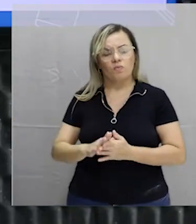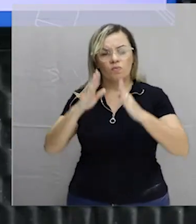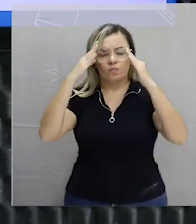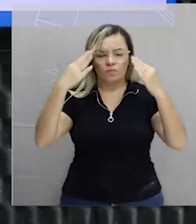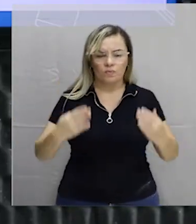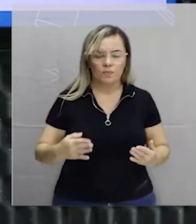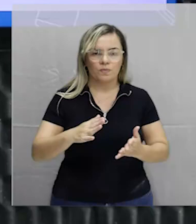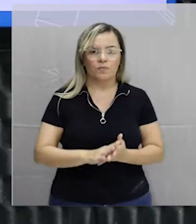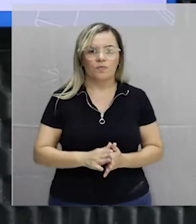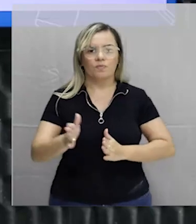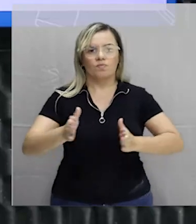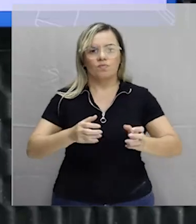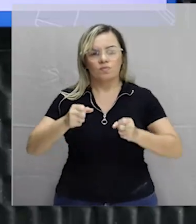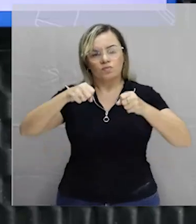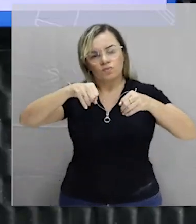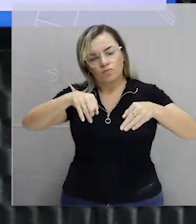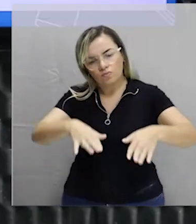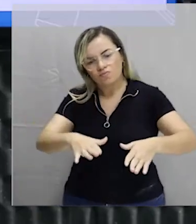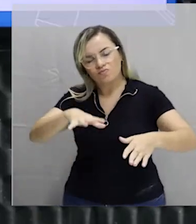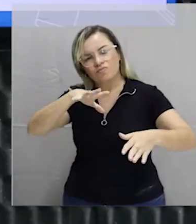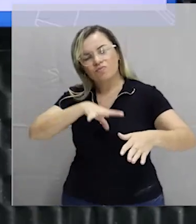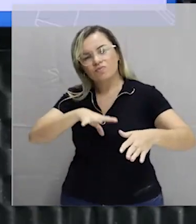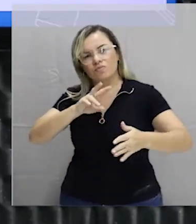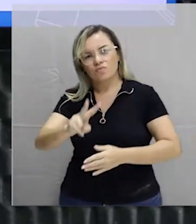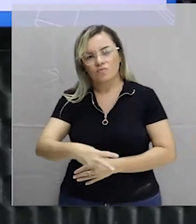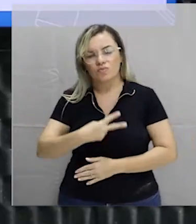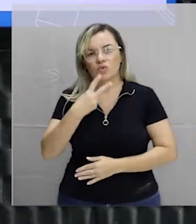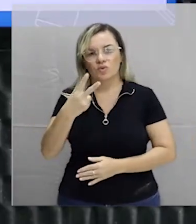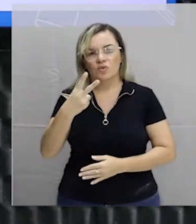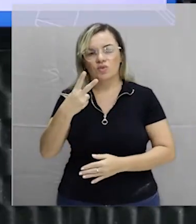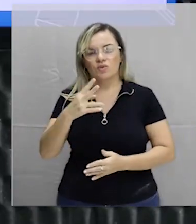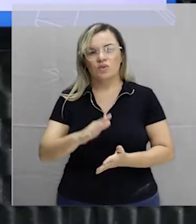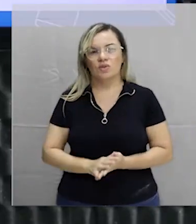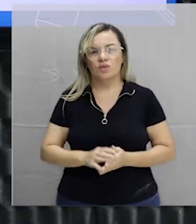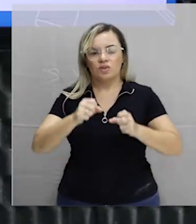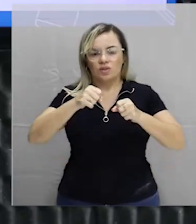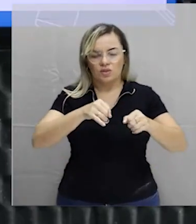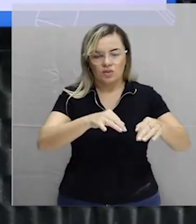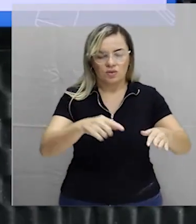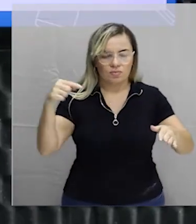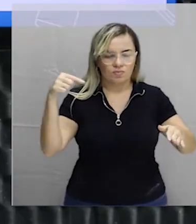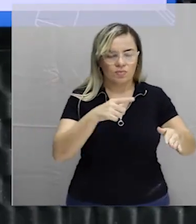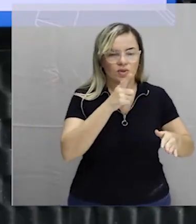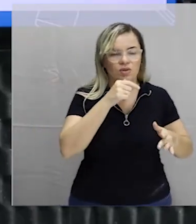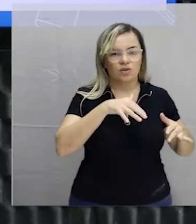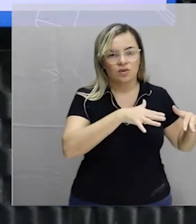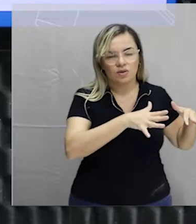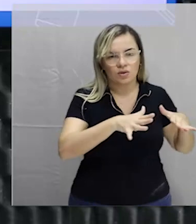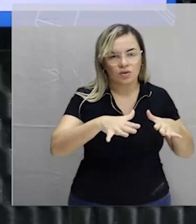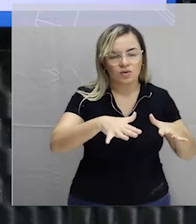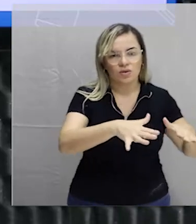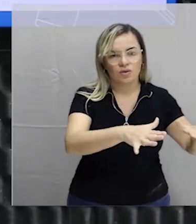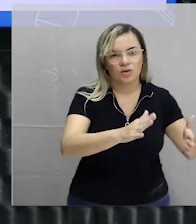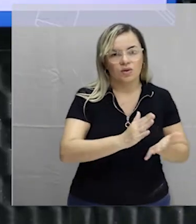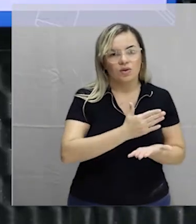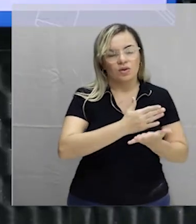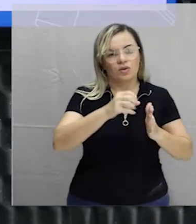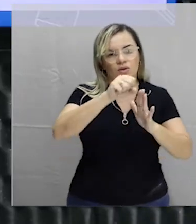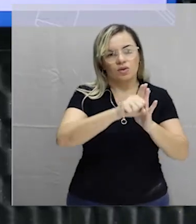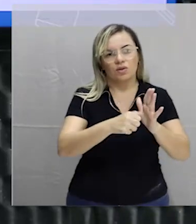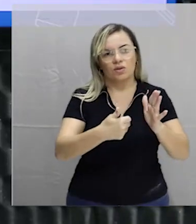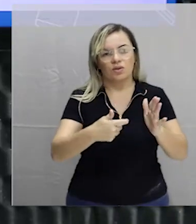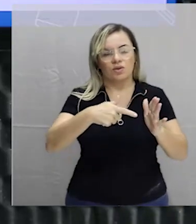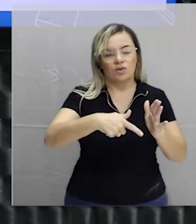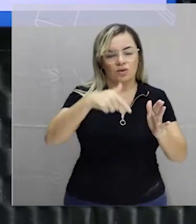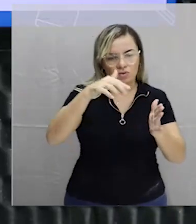período da colonização portuguesa, o Maranhão vai ter duas frentes colonizadoras. A frente litorânea, no começo do século XVII,